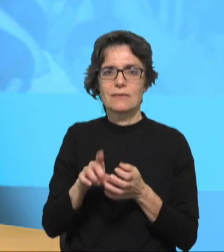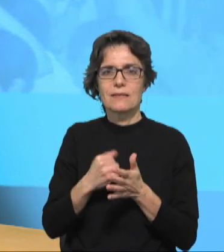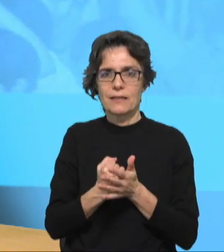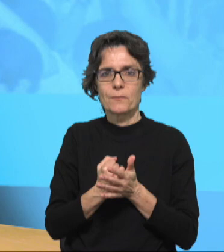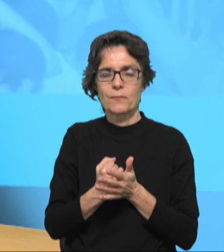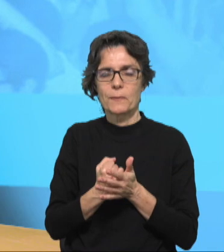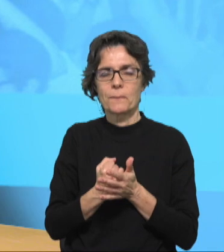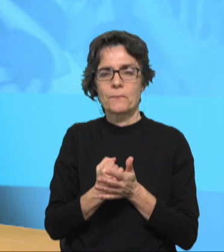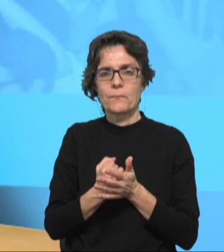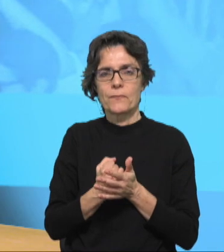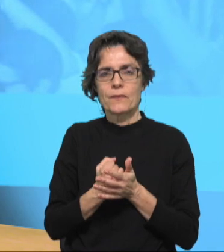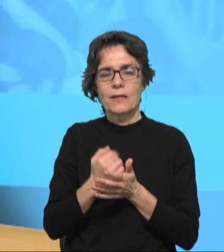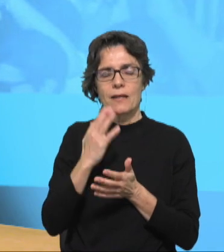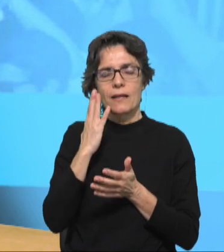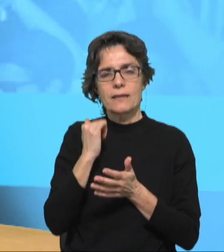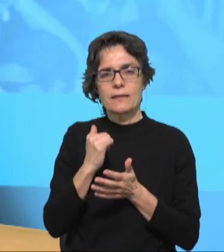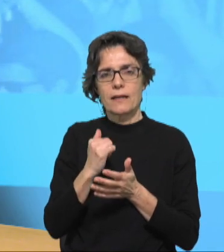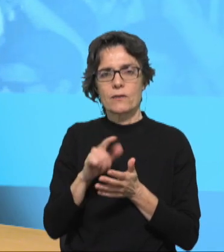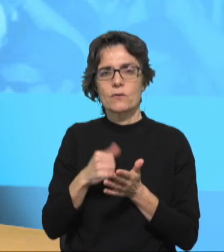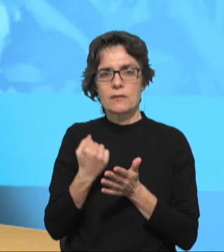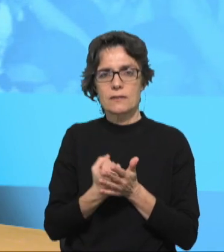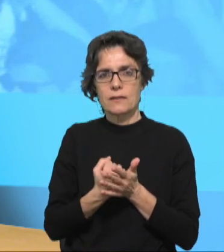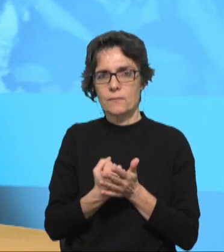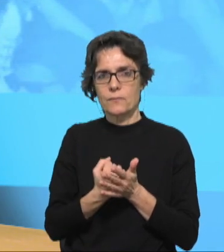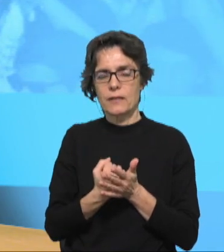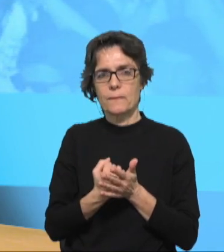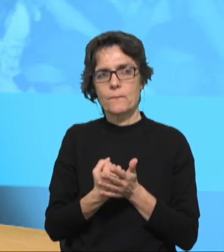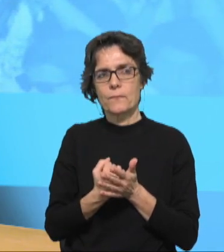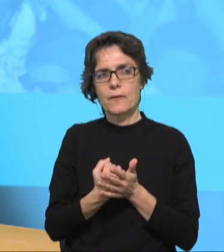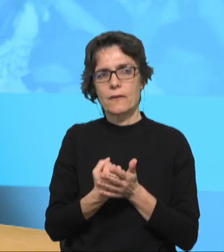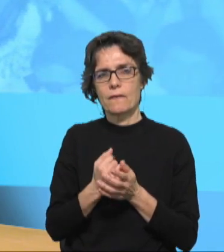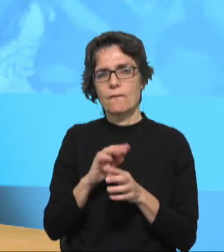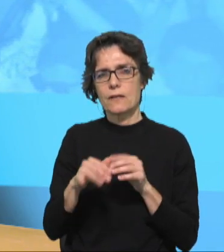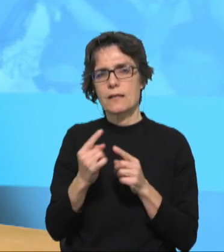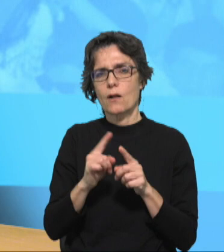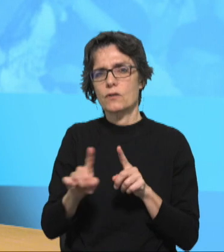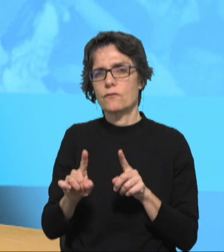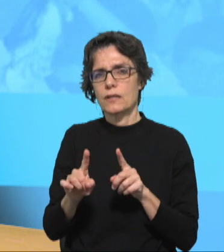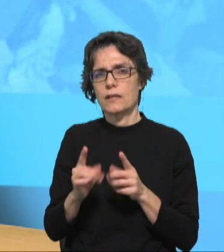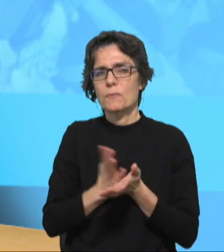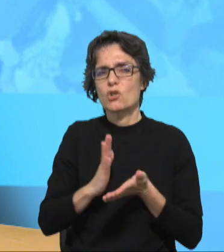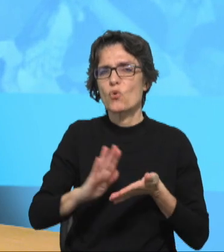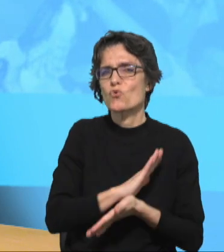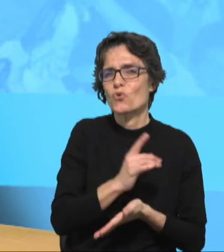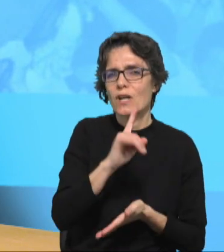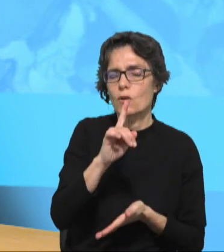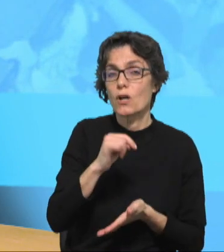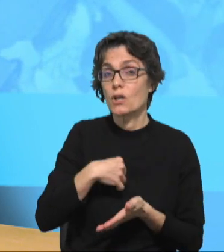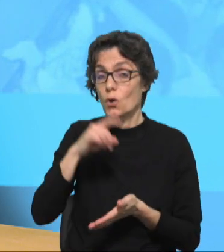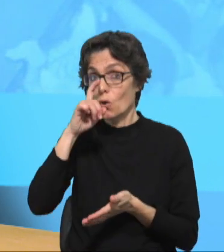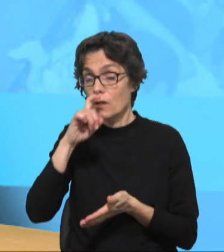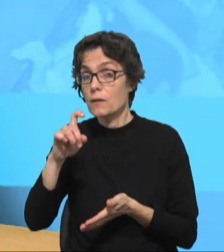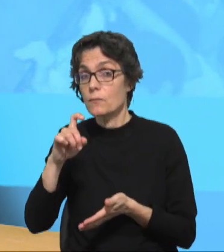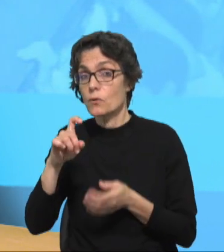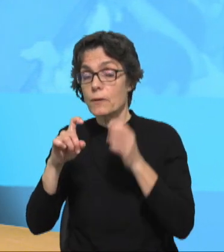bom sentido, o âmbito da publicação do mero jornal. Porque recordo a influência que houve na defesa da